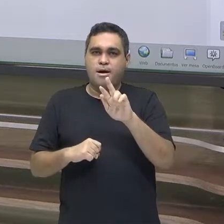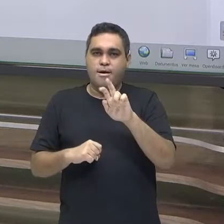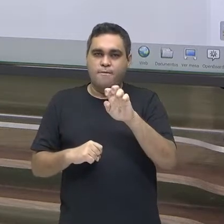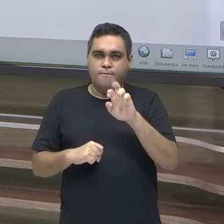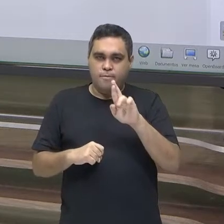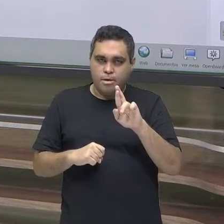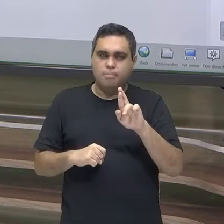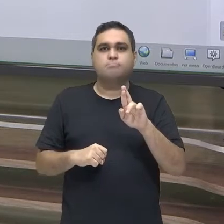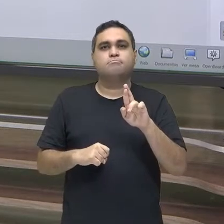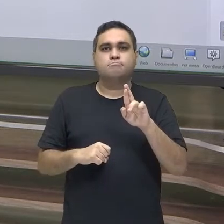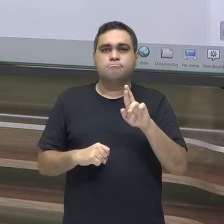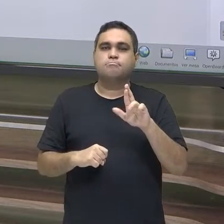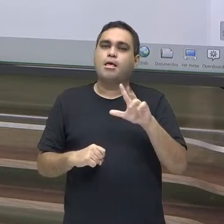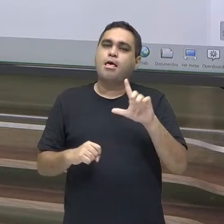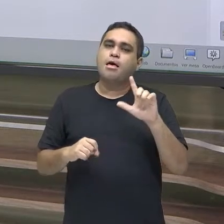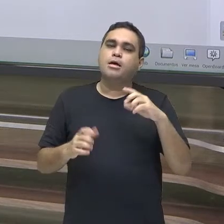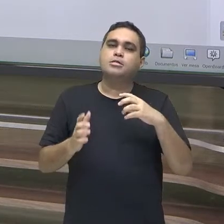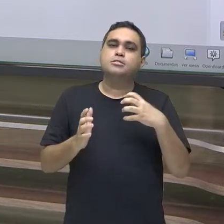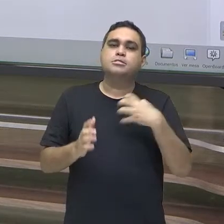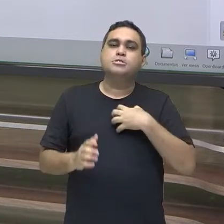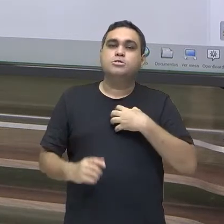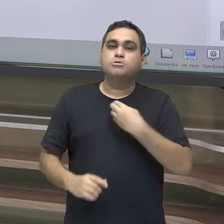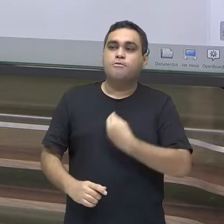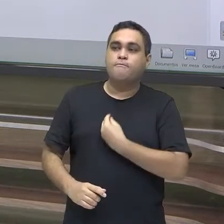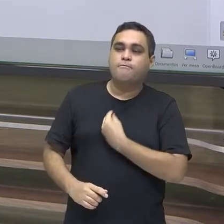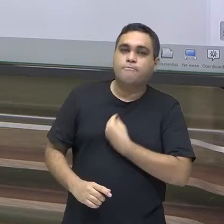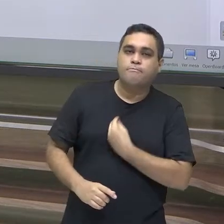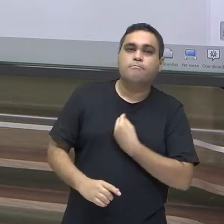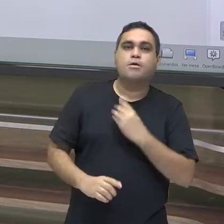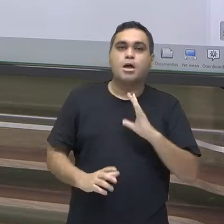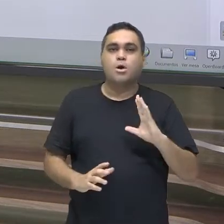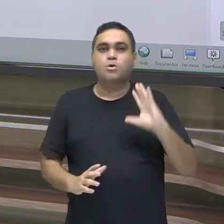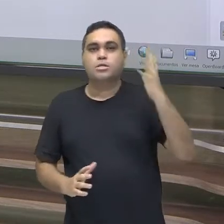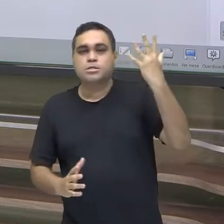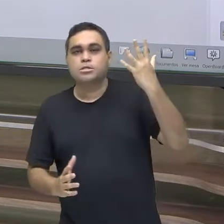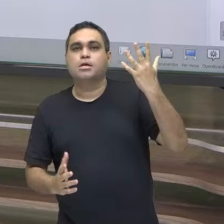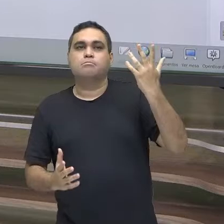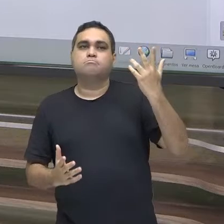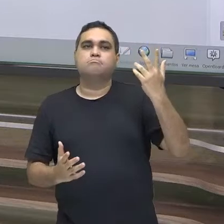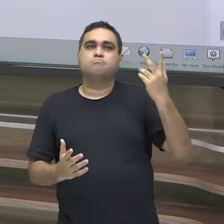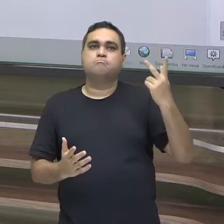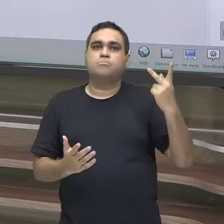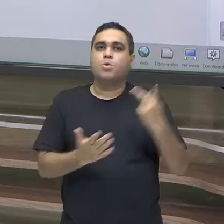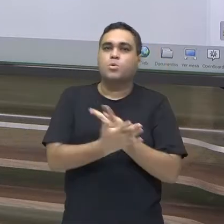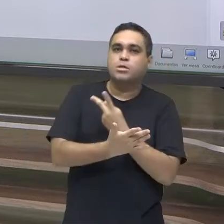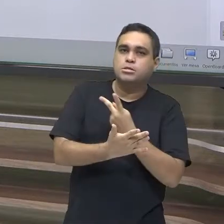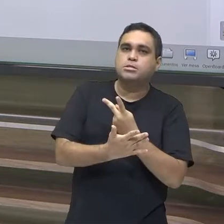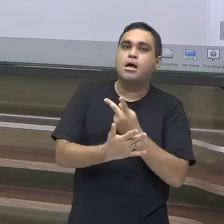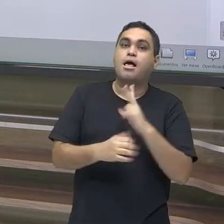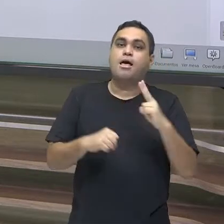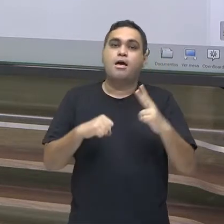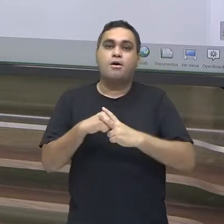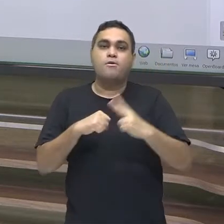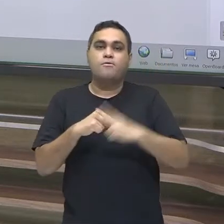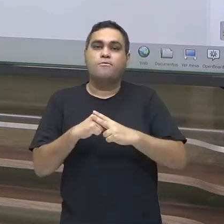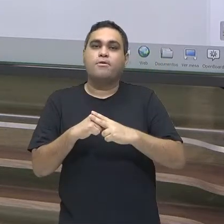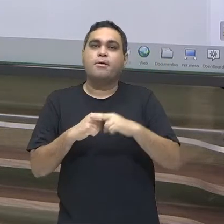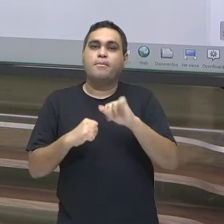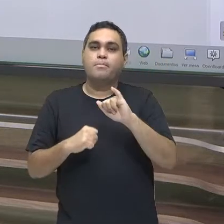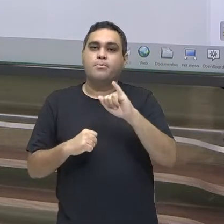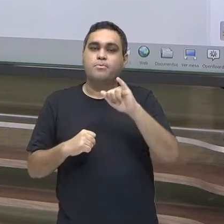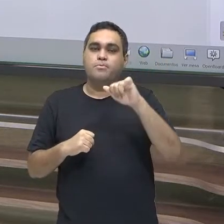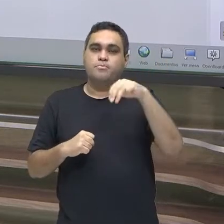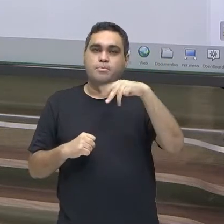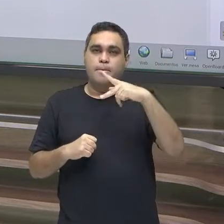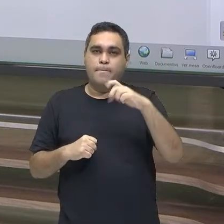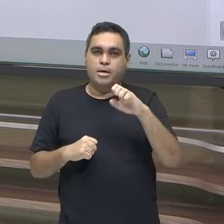de existir, ocorrer, suceder e acontecer, ele é um verbo impessoal, ele não possui o sujeito.